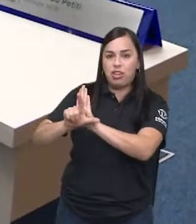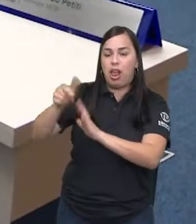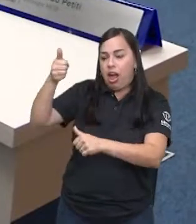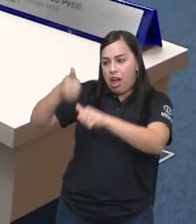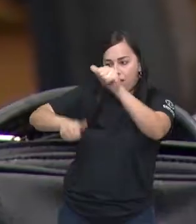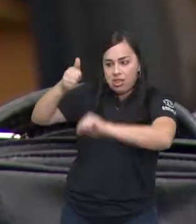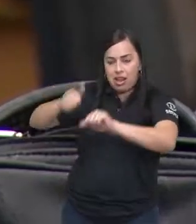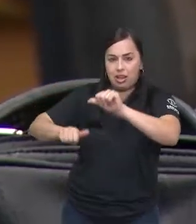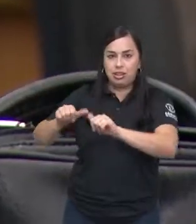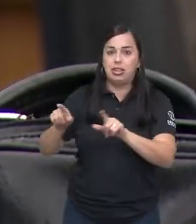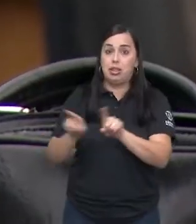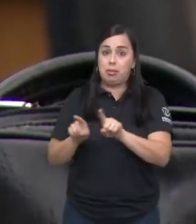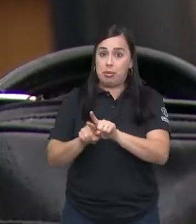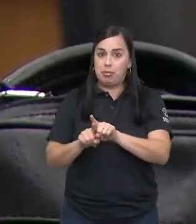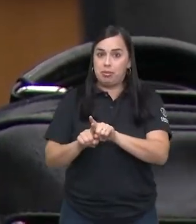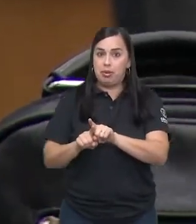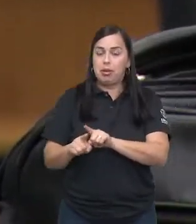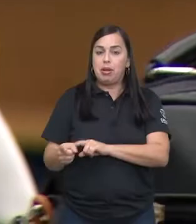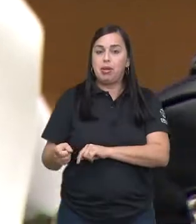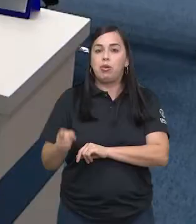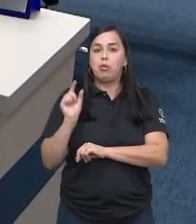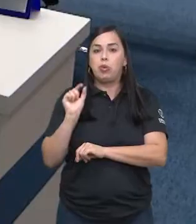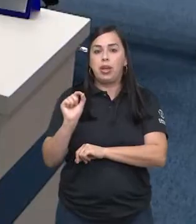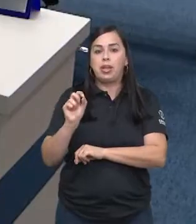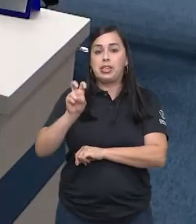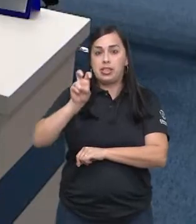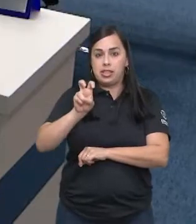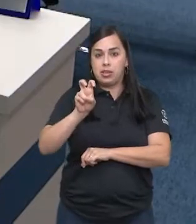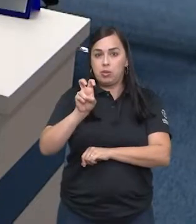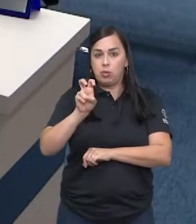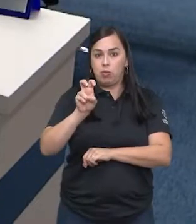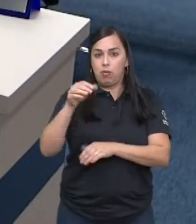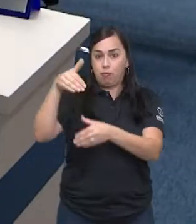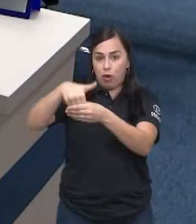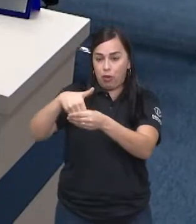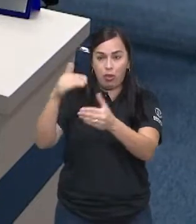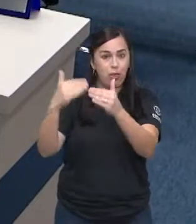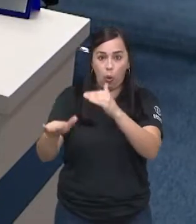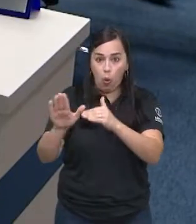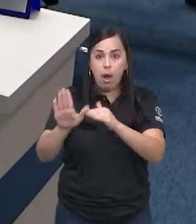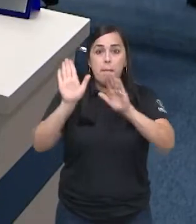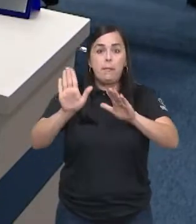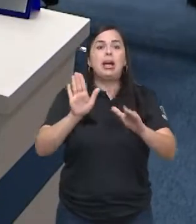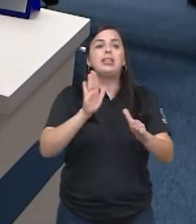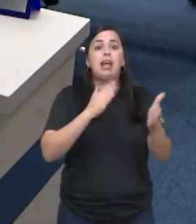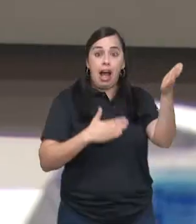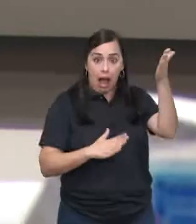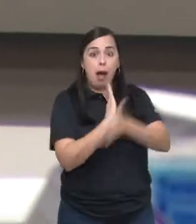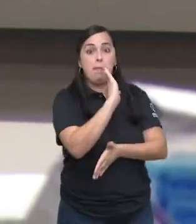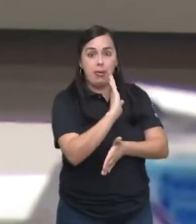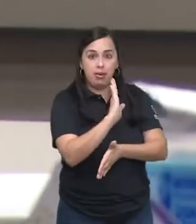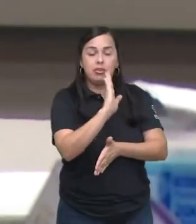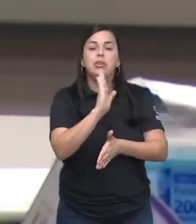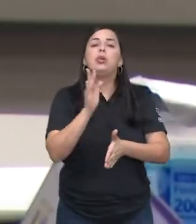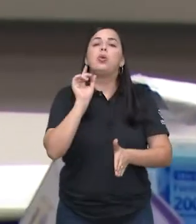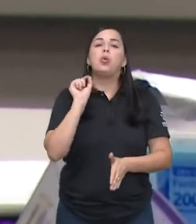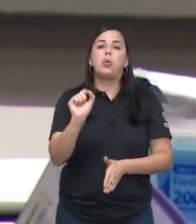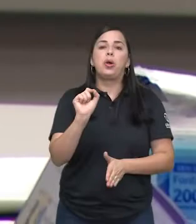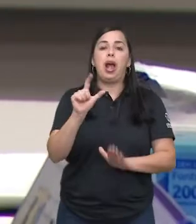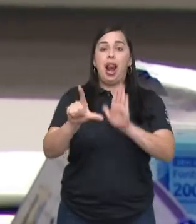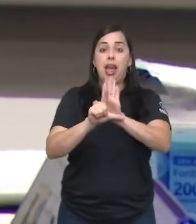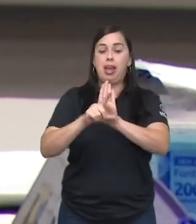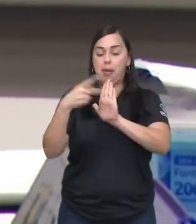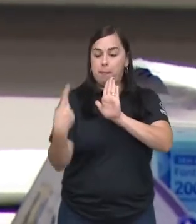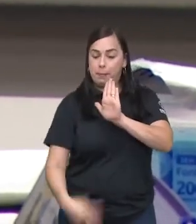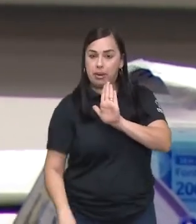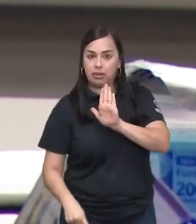projetos de lei. Foi aprovada em primeiro turno, com 5 votos contrários, a emenda à lei orgânica que altera a idade mínima